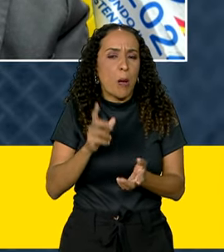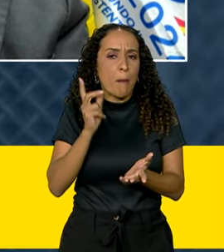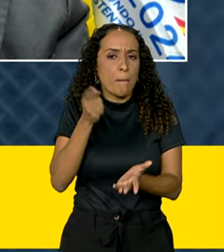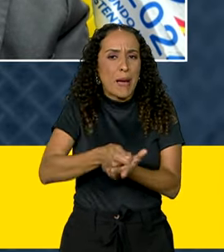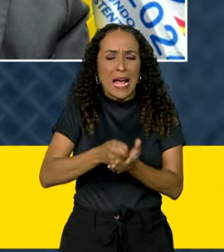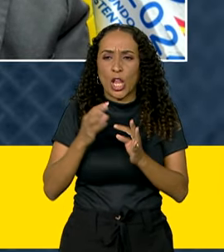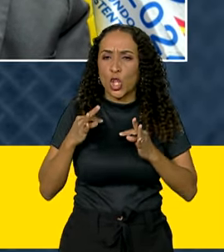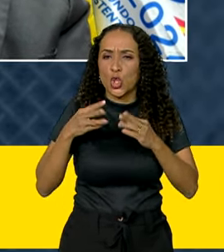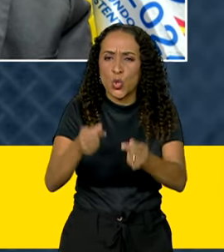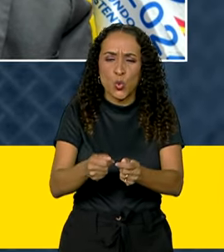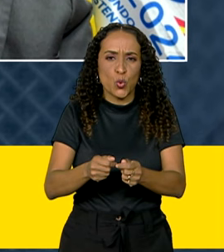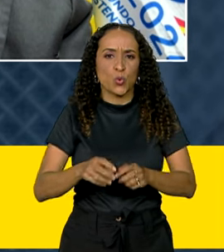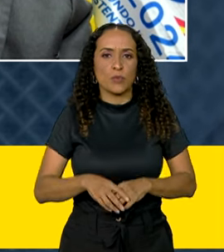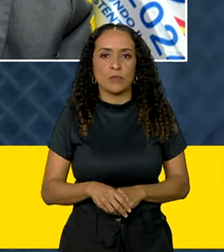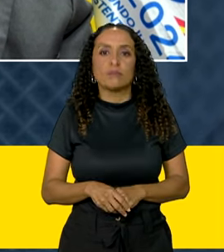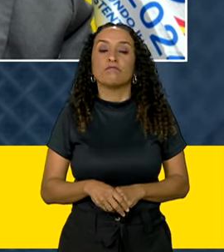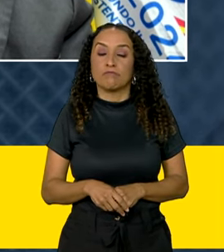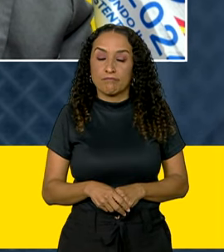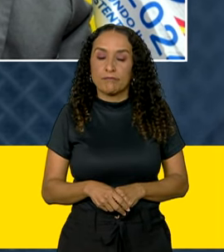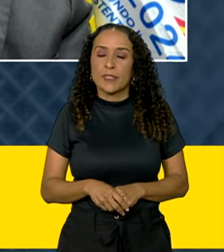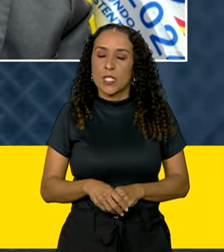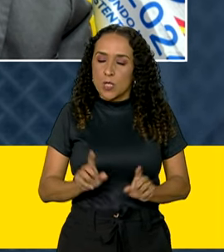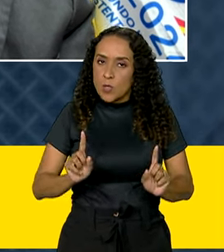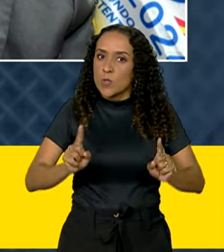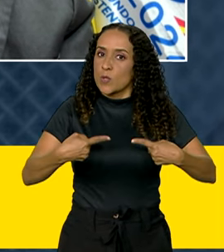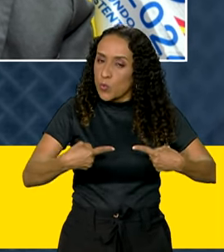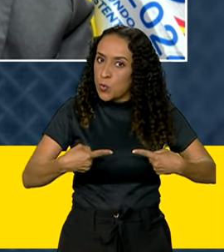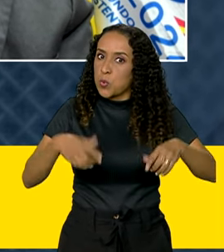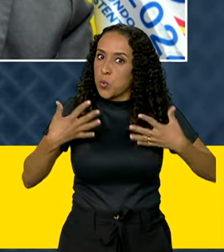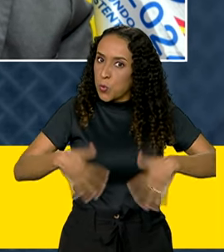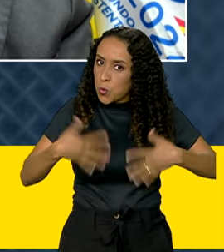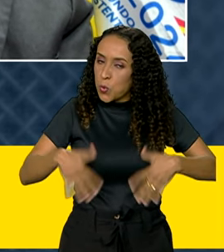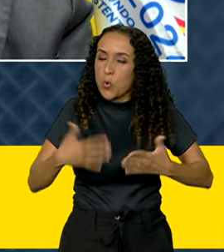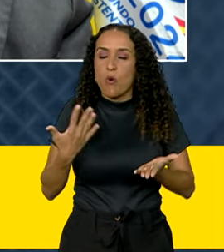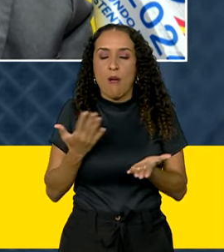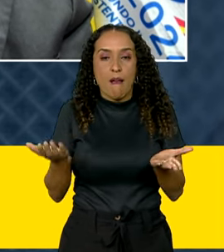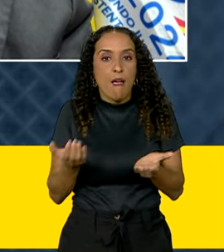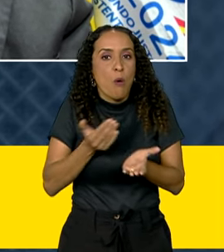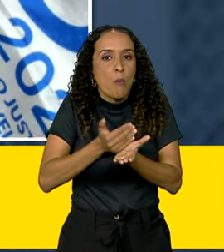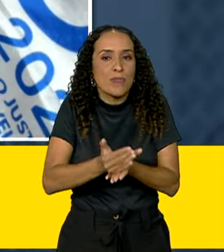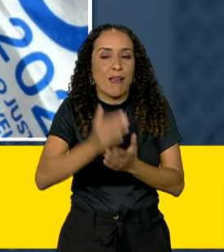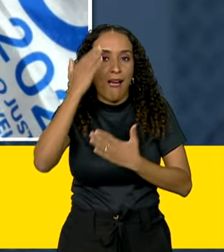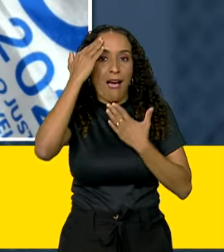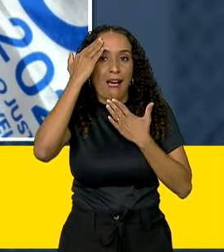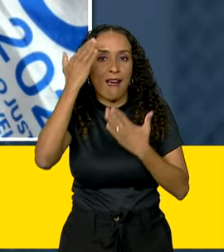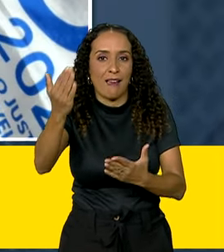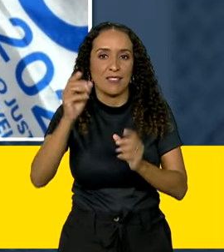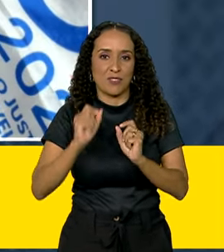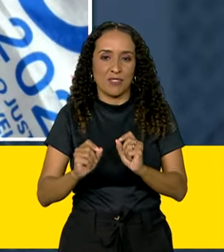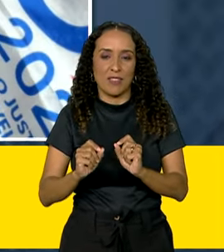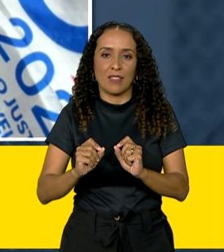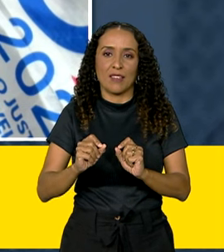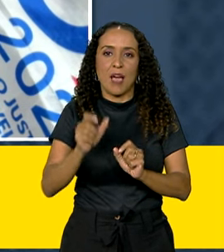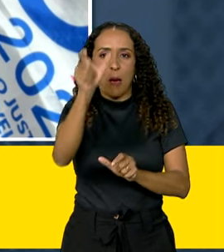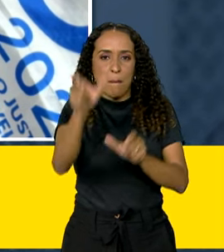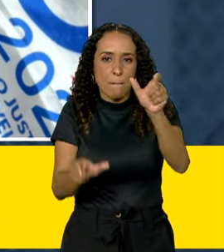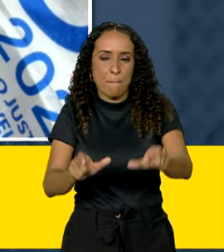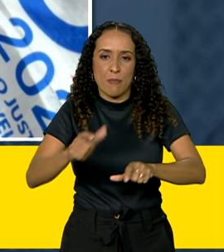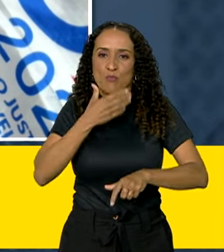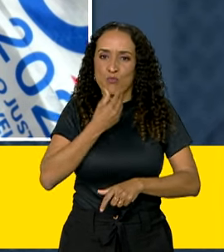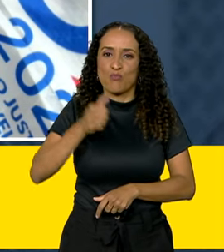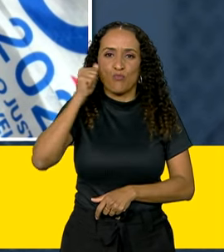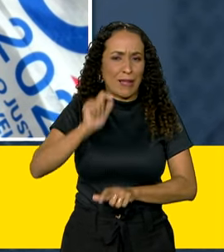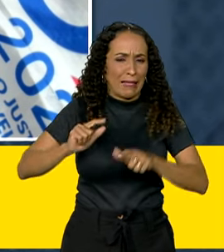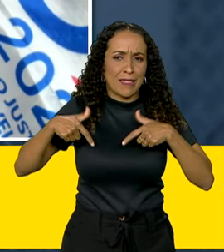vez? Olha, foi um desafio grande. E eu quero começar agradecendo aí a trabalhadores,